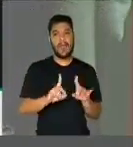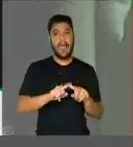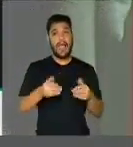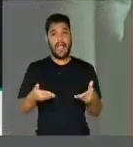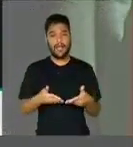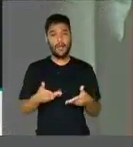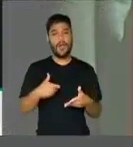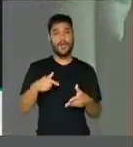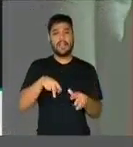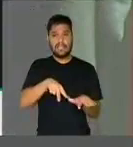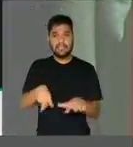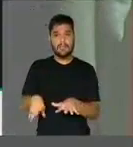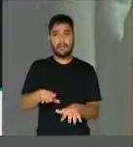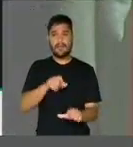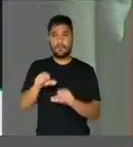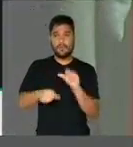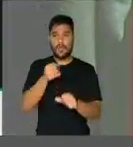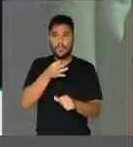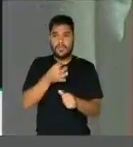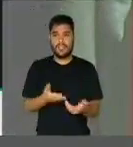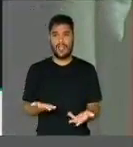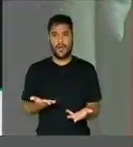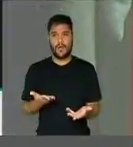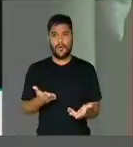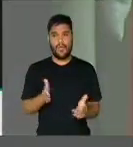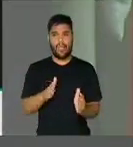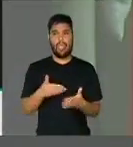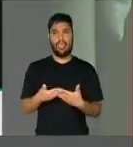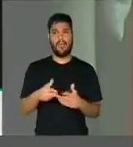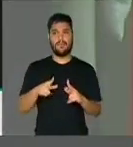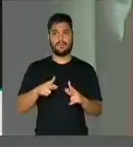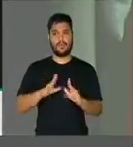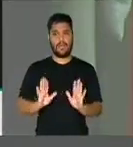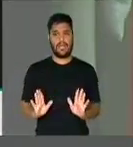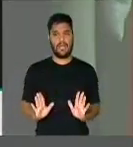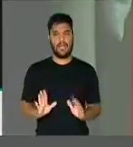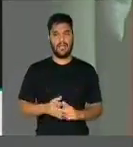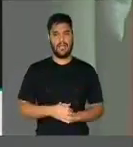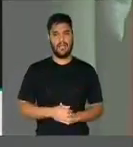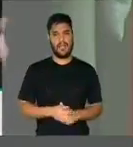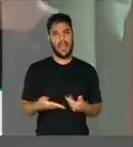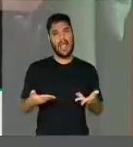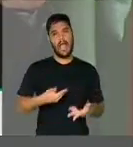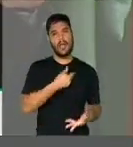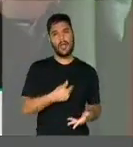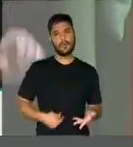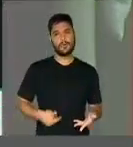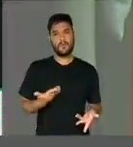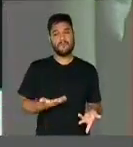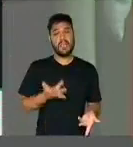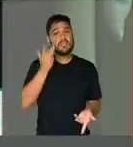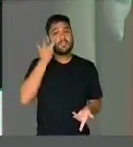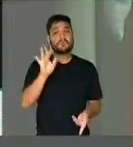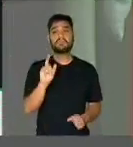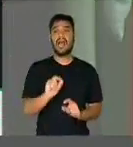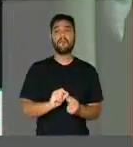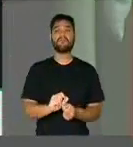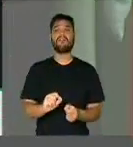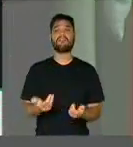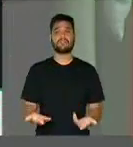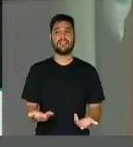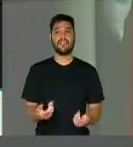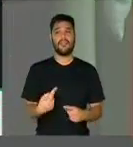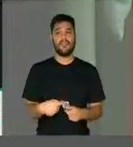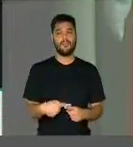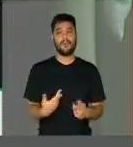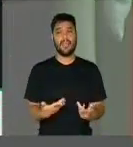foi feita. E agora fica o governo sem saber o que vai fazer, porque